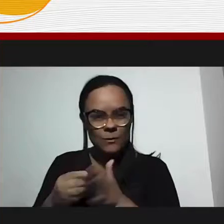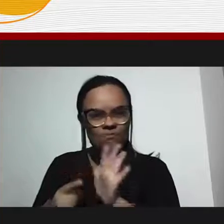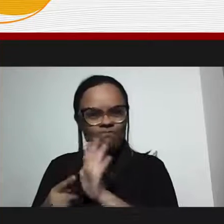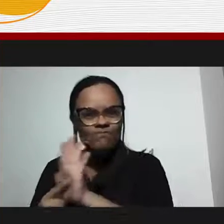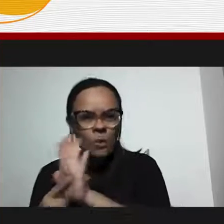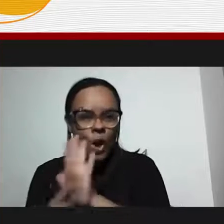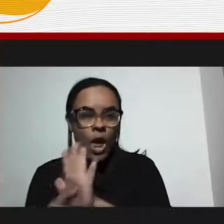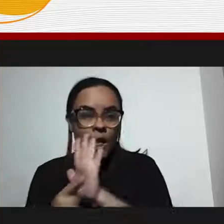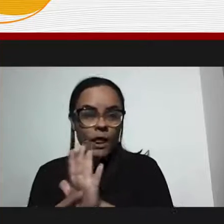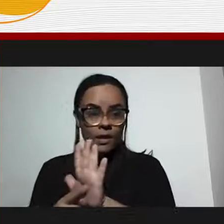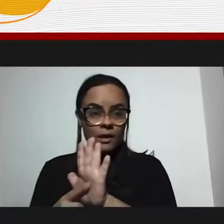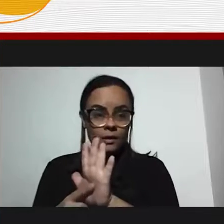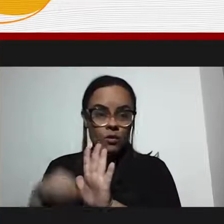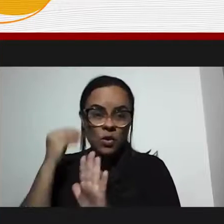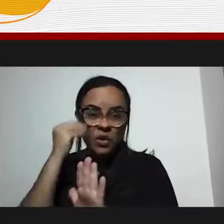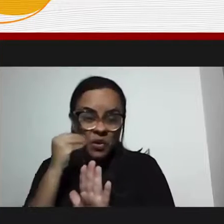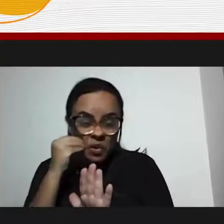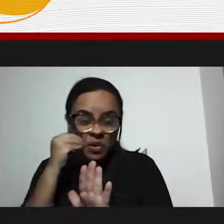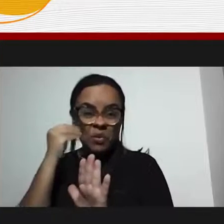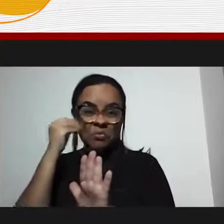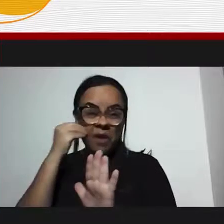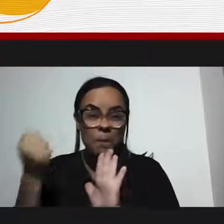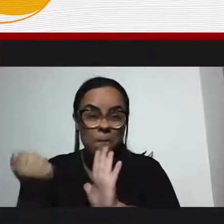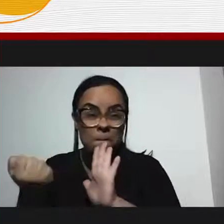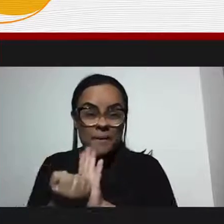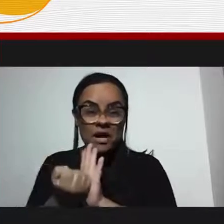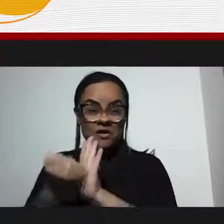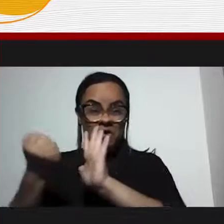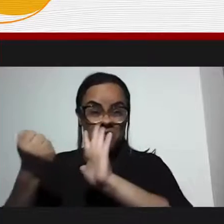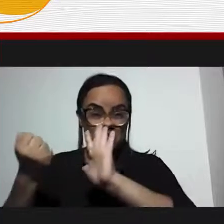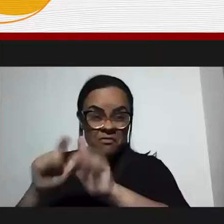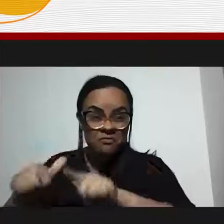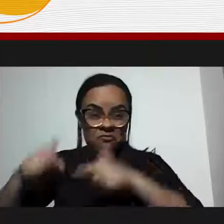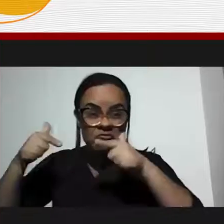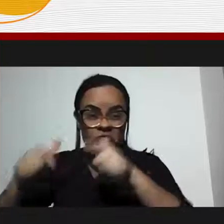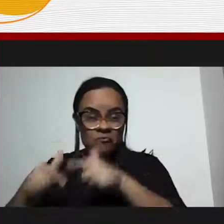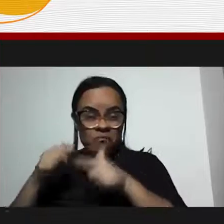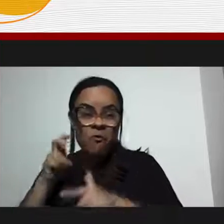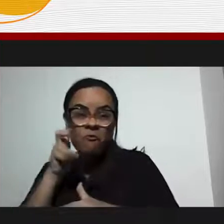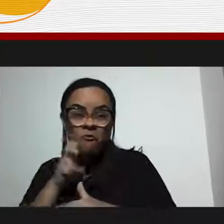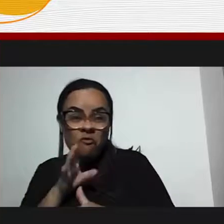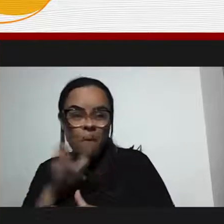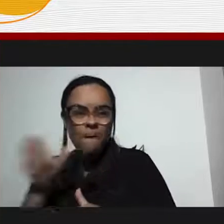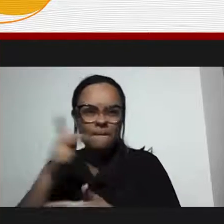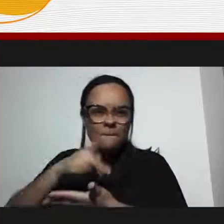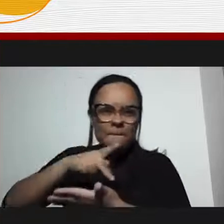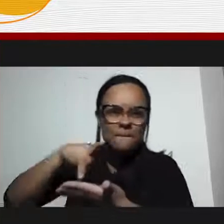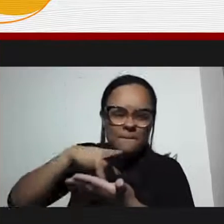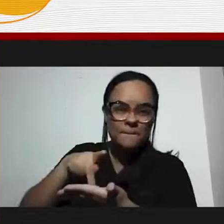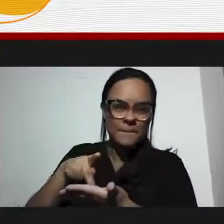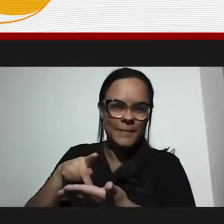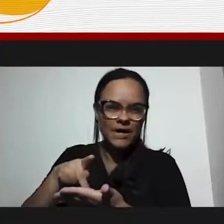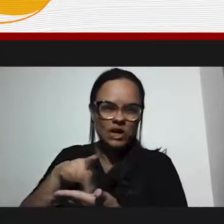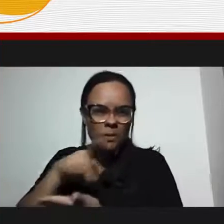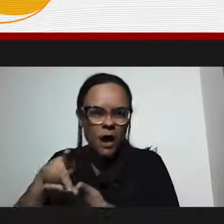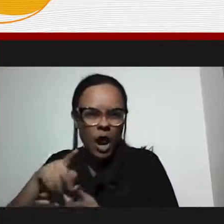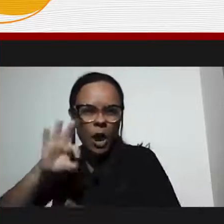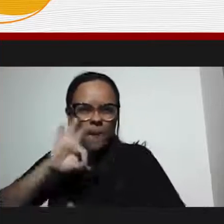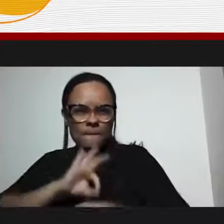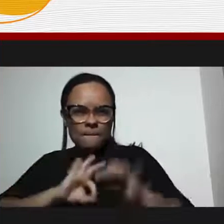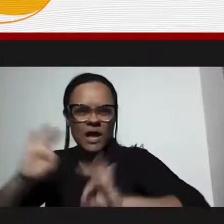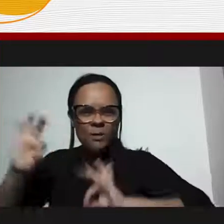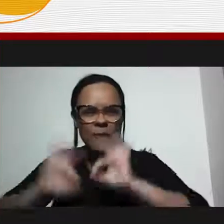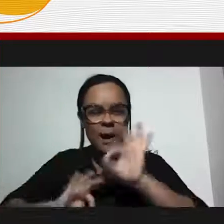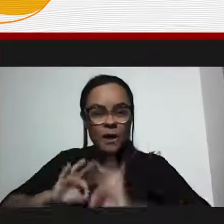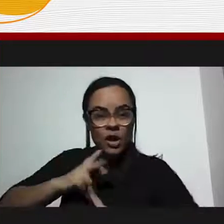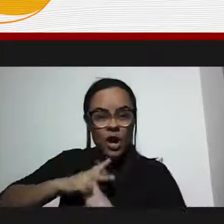apresentação, colocava os títulos que eu já tinha, falava da cidade do país que eu ia, falava das minhas chances de medalhas e